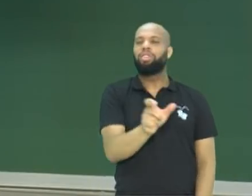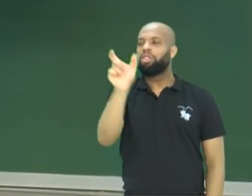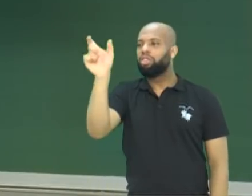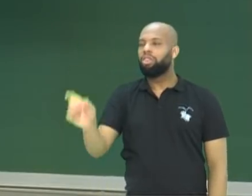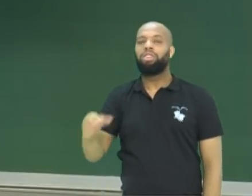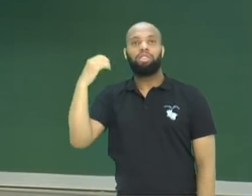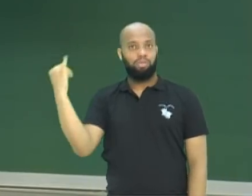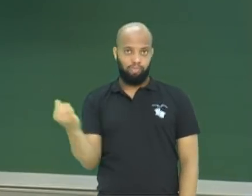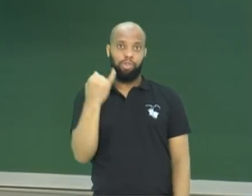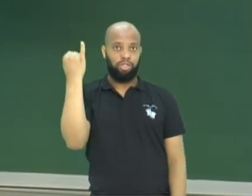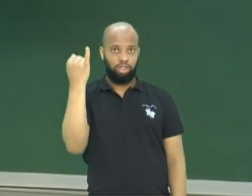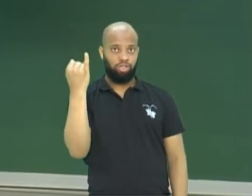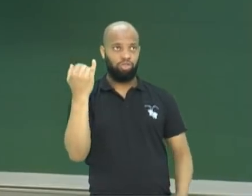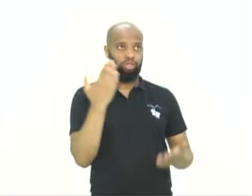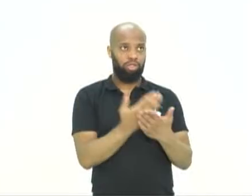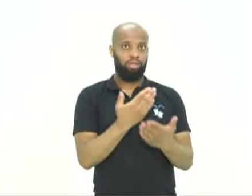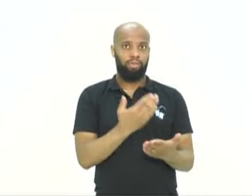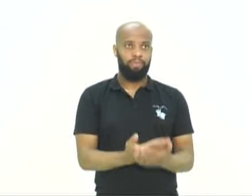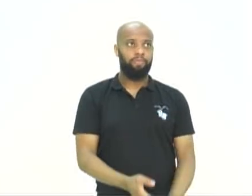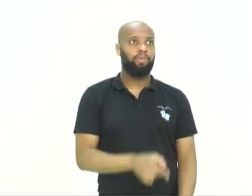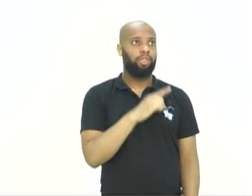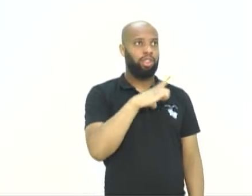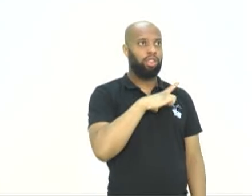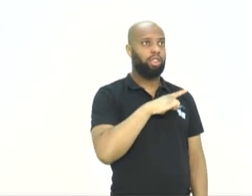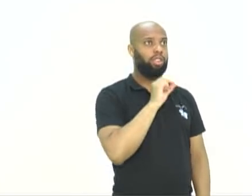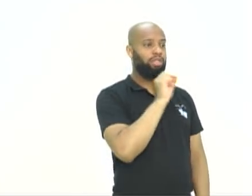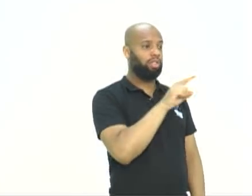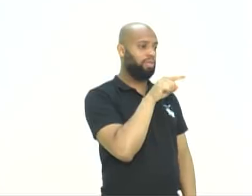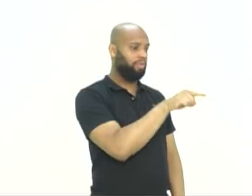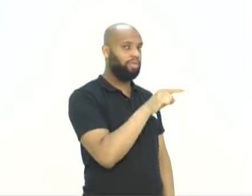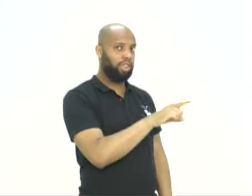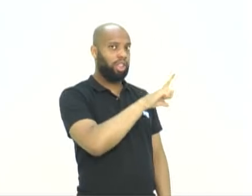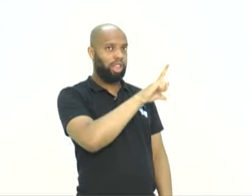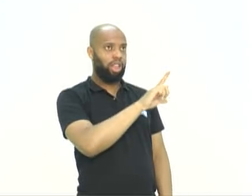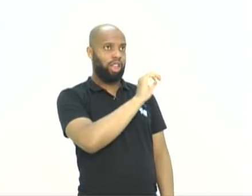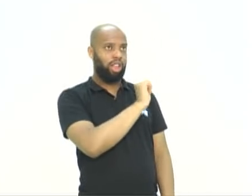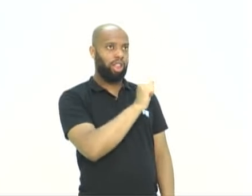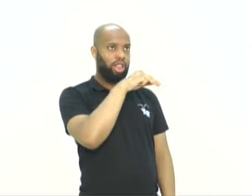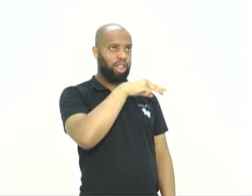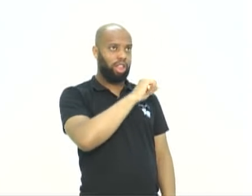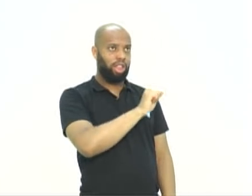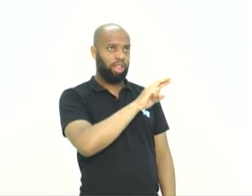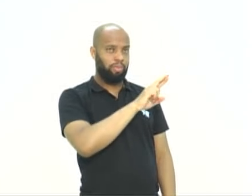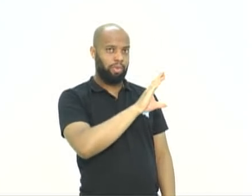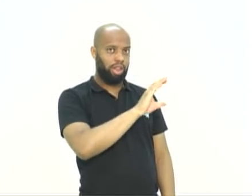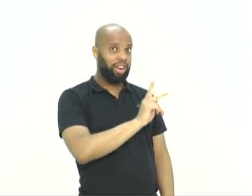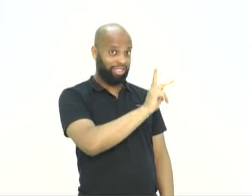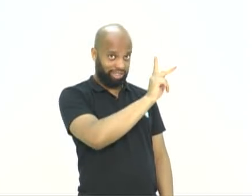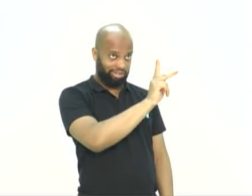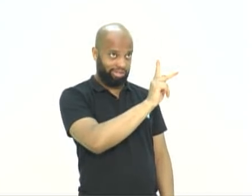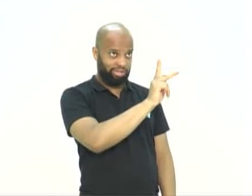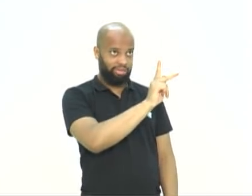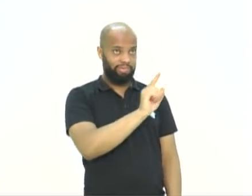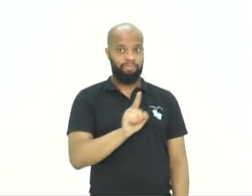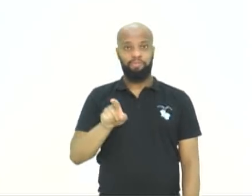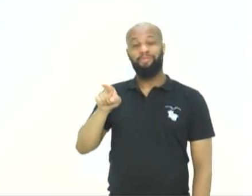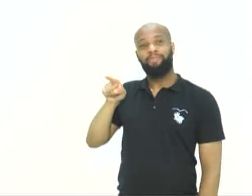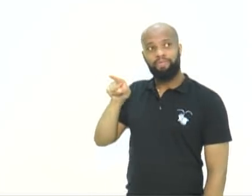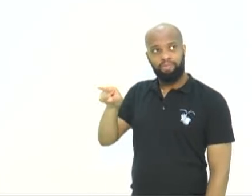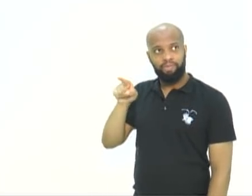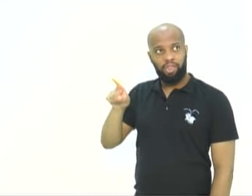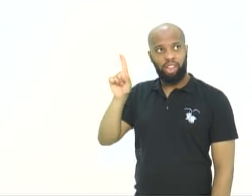dessas 2 últimas aulas, o Jean-Baptiste Lamarck e o Charles Robert Darwin. Lembram? Eles